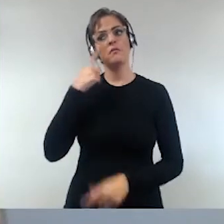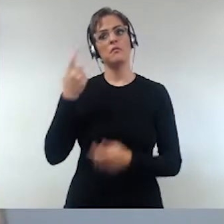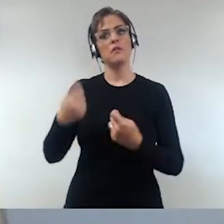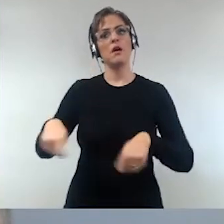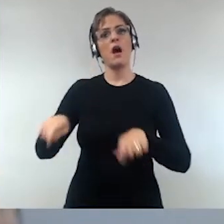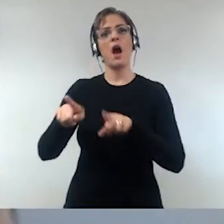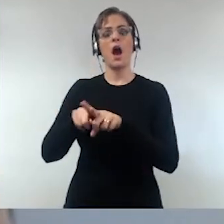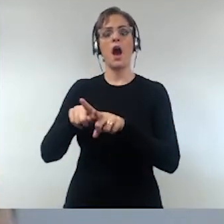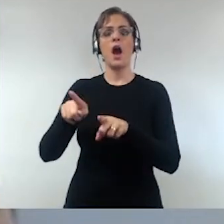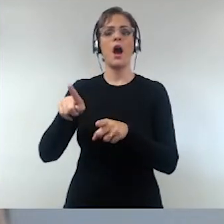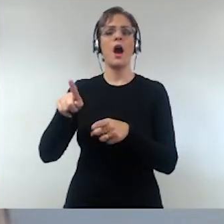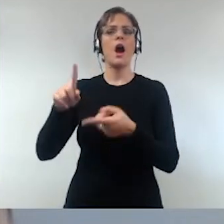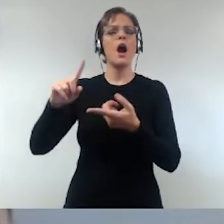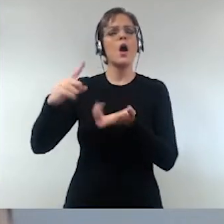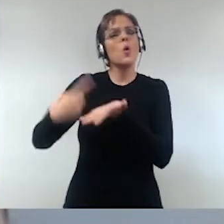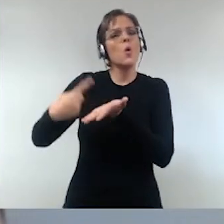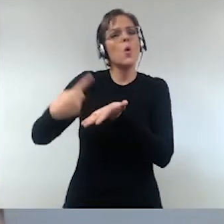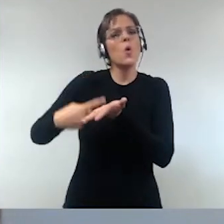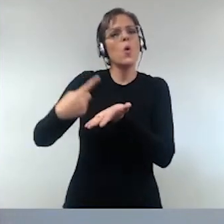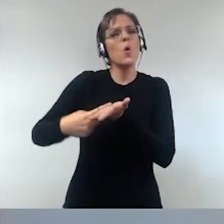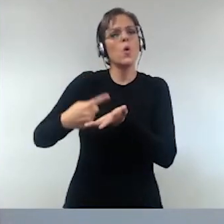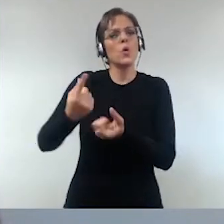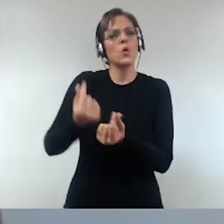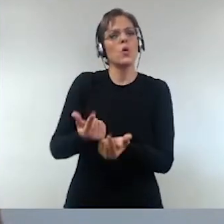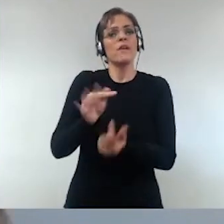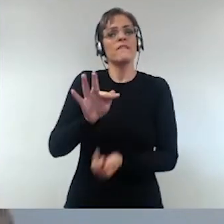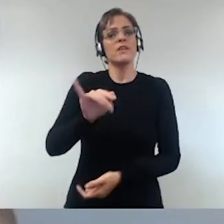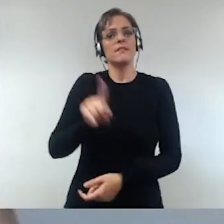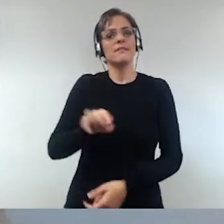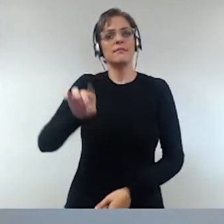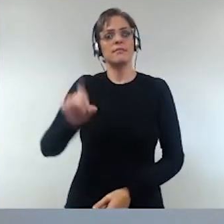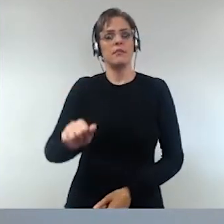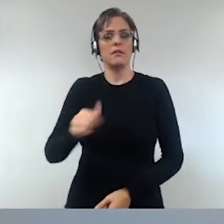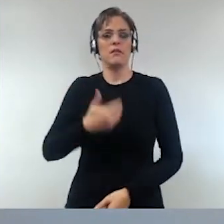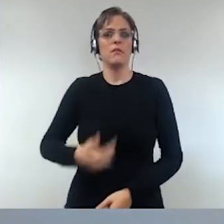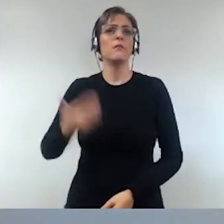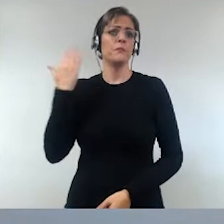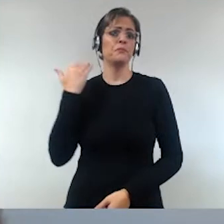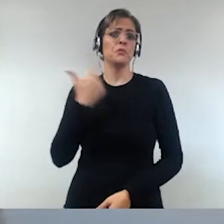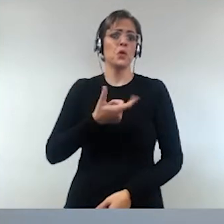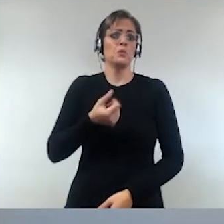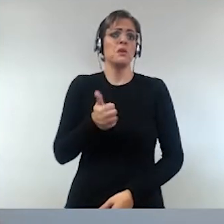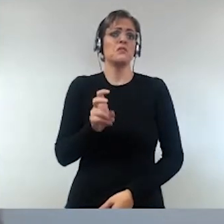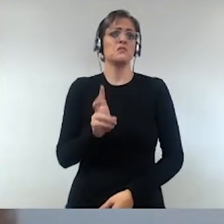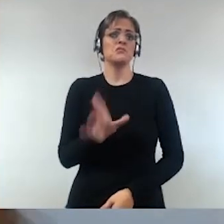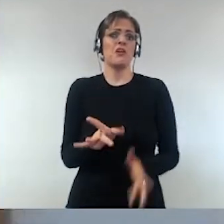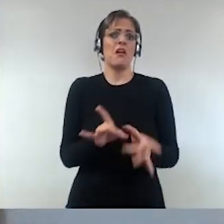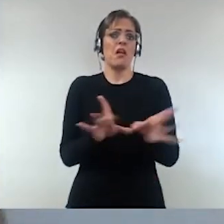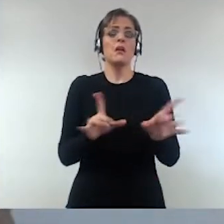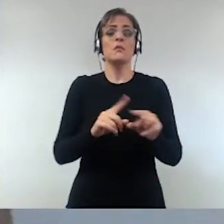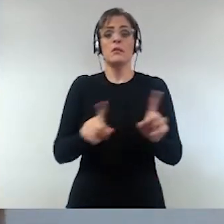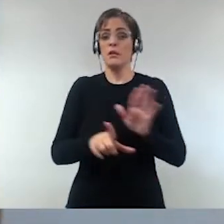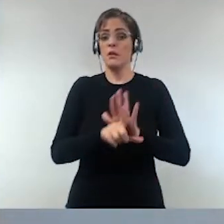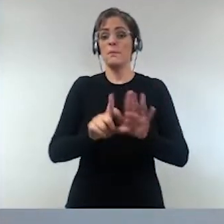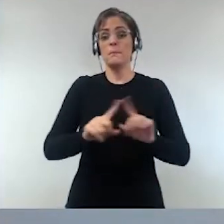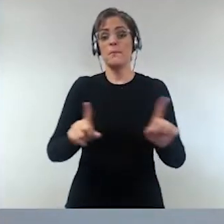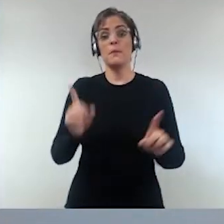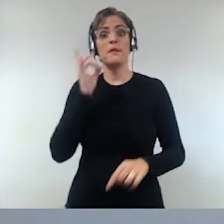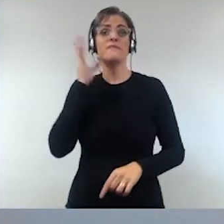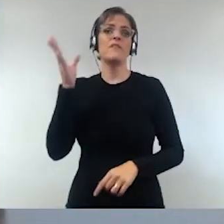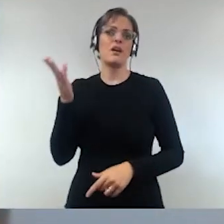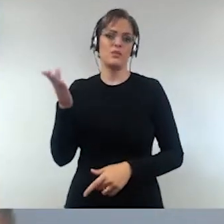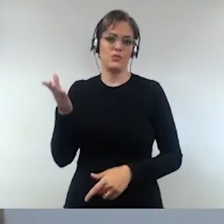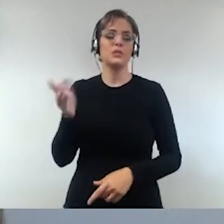Pública. O acordo com a Fazenda Pública já era autorizado desde 2015 pela lei de mediação, mas facilitou a transação para quem tem